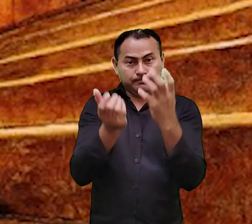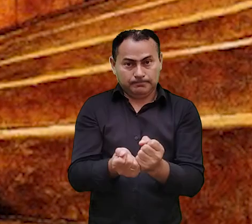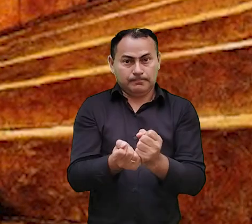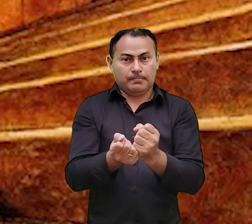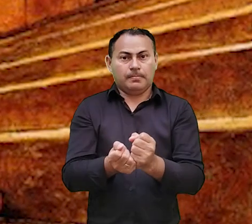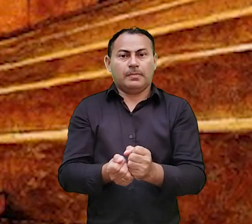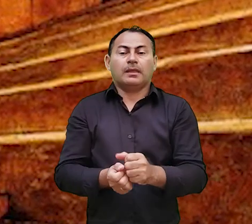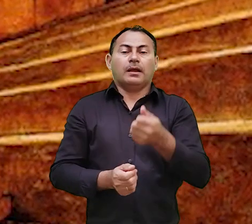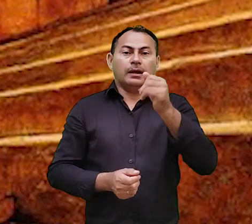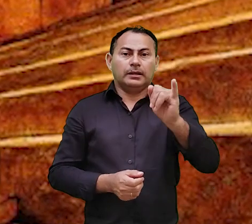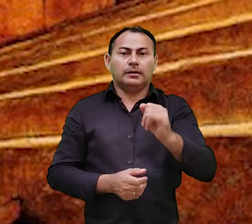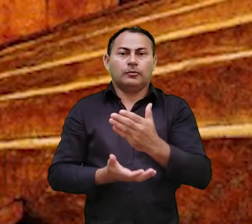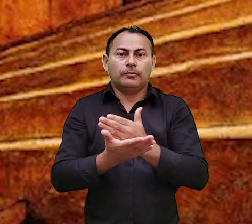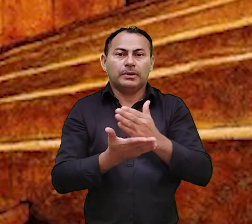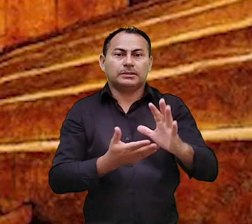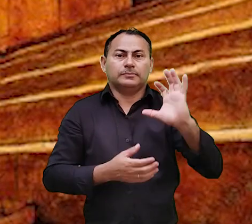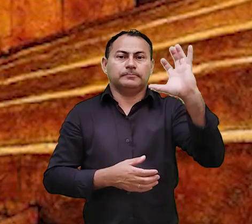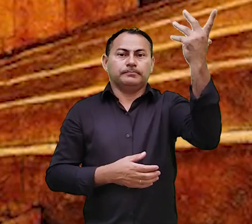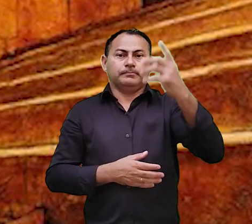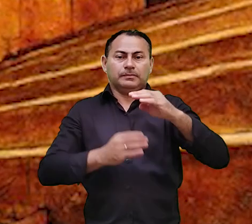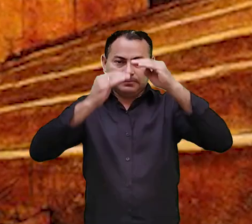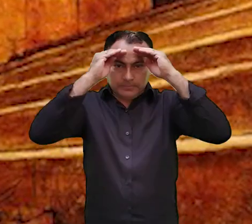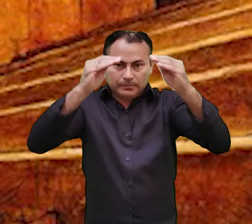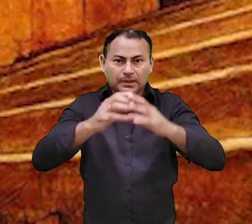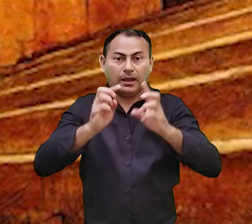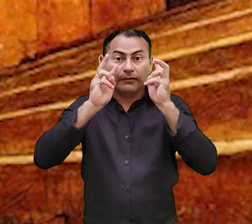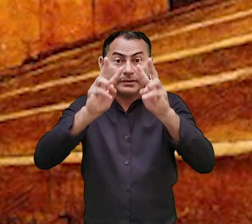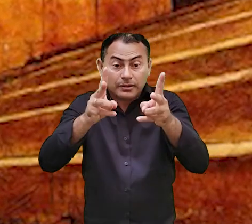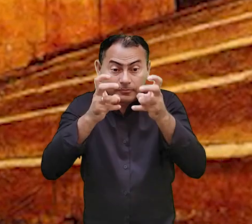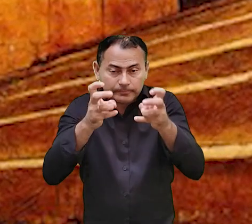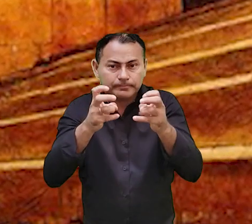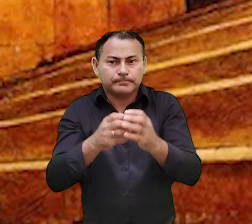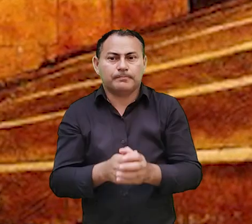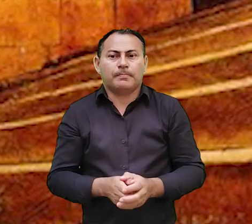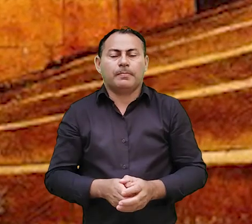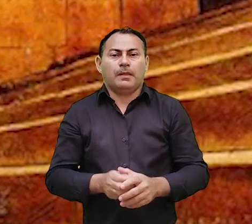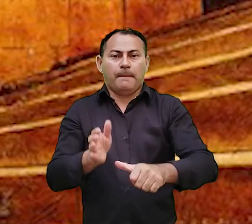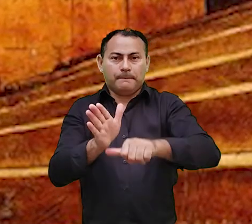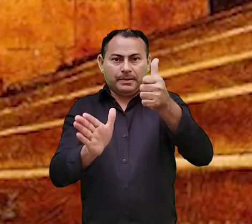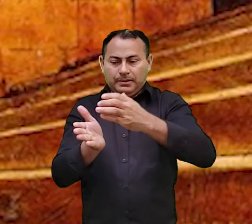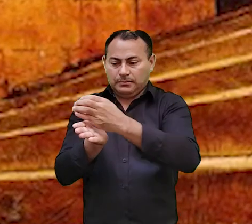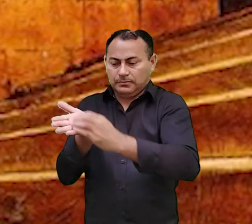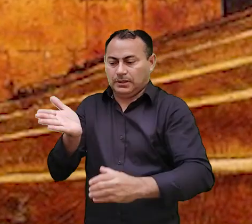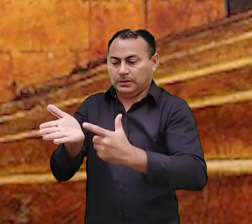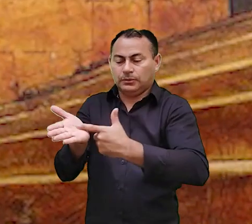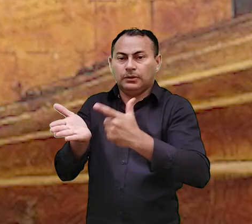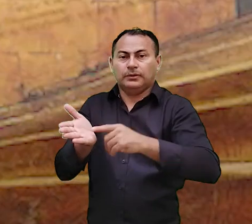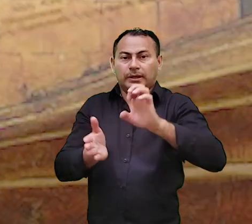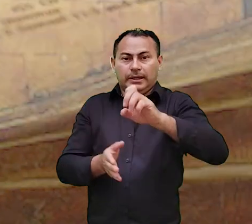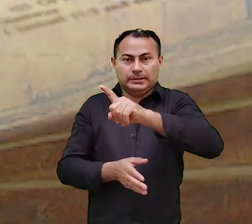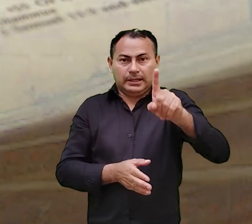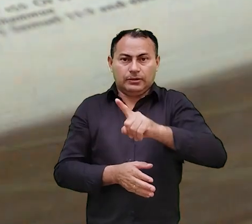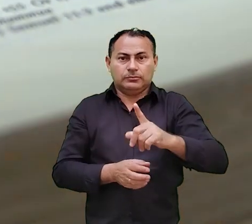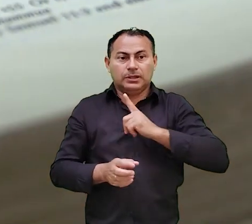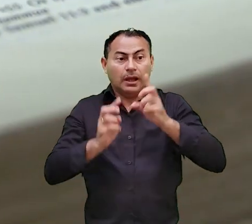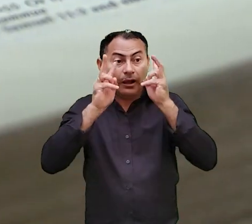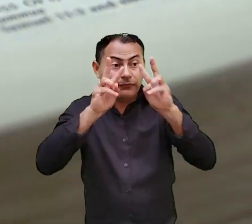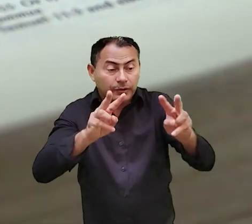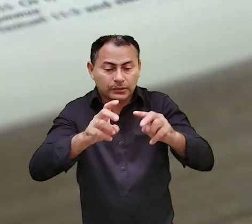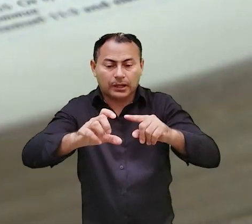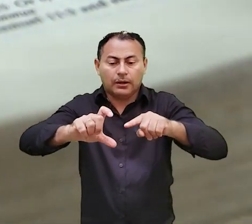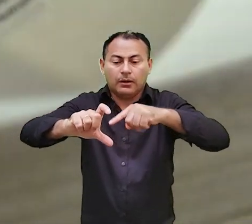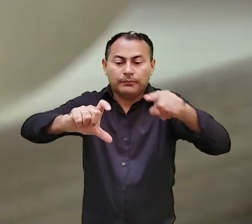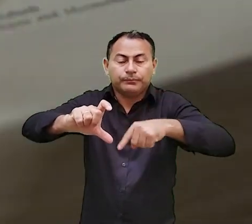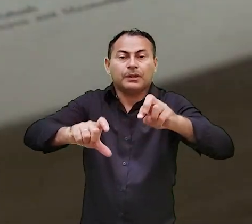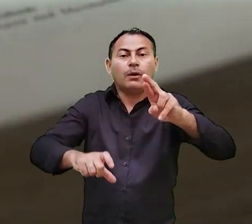comprometeu com ela. Aí então passou a acontecer o cumprimento da visão. No primeiro capítulo do livro de Ezequiel, ele